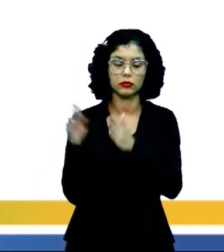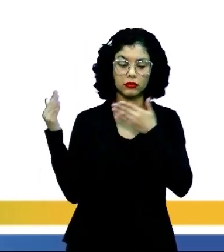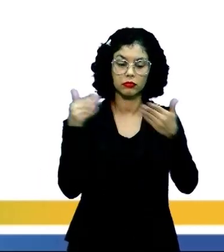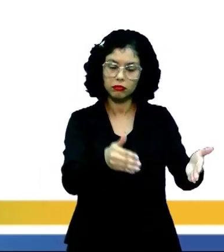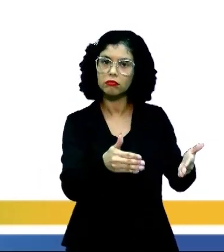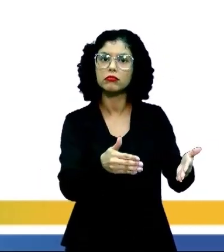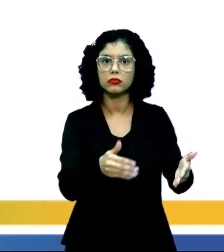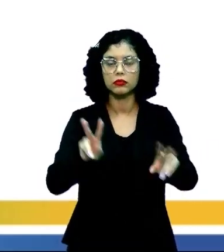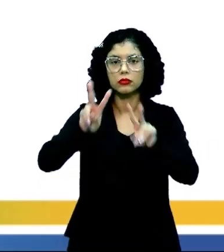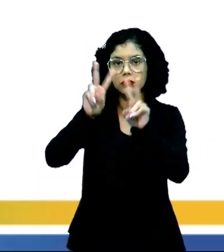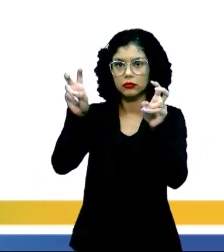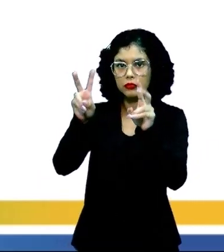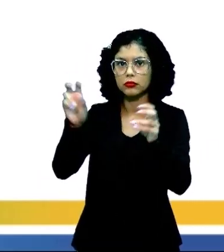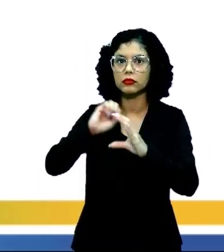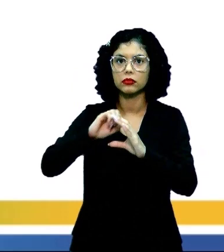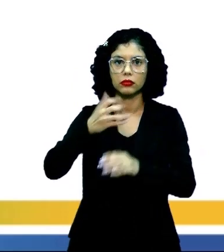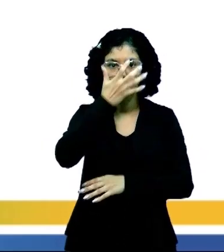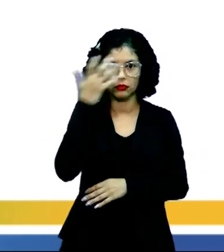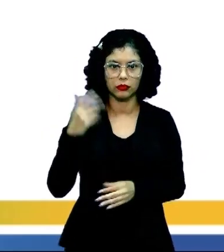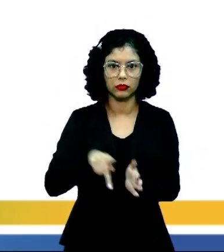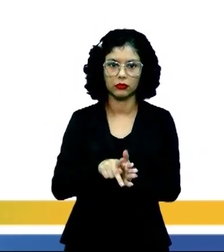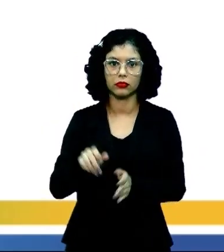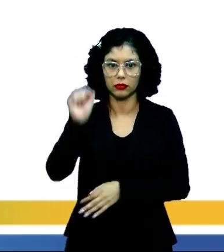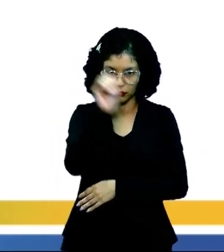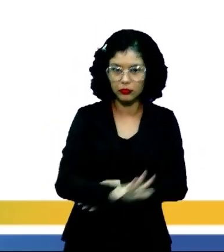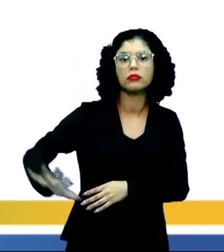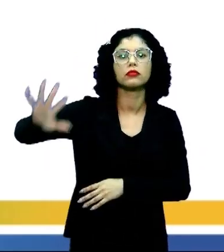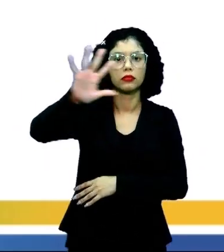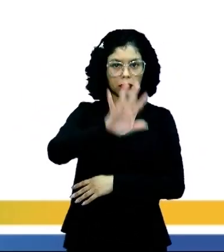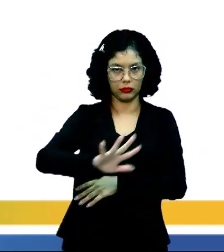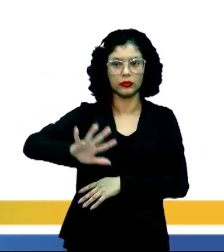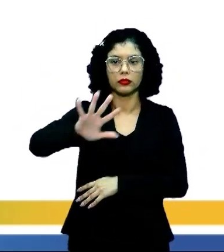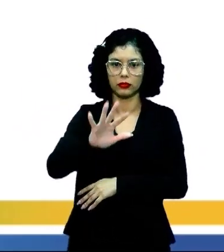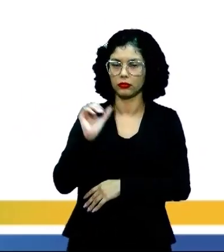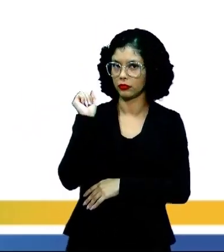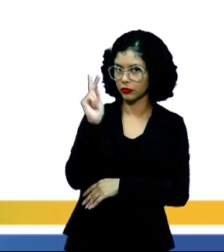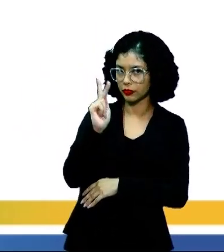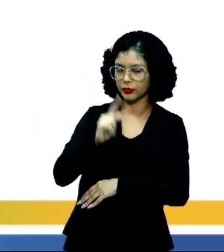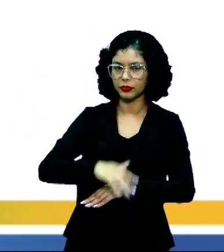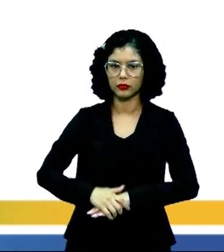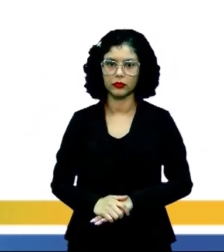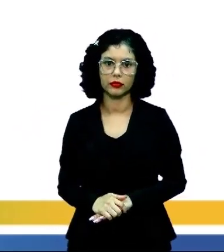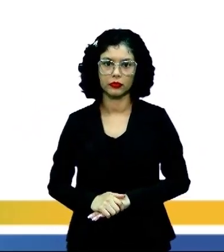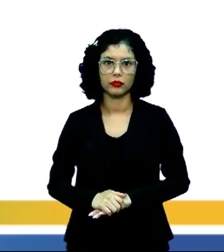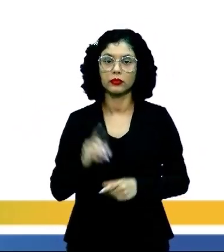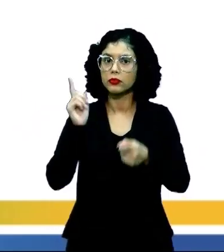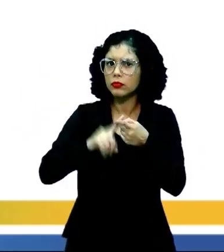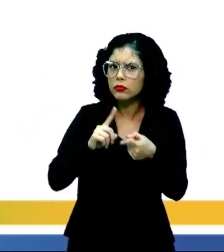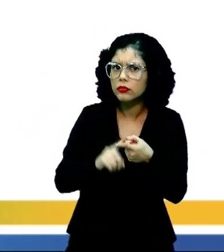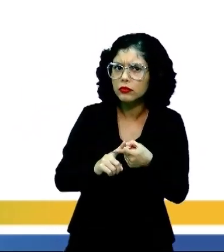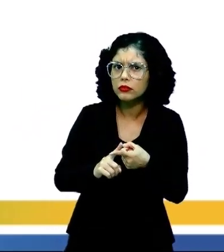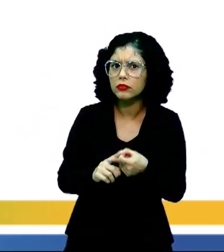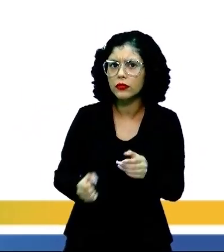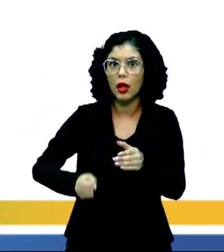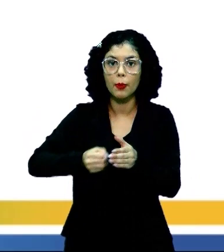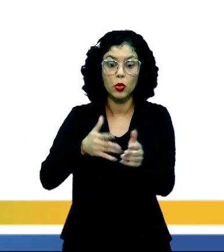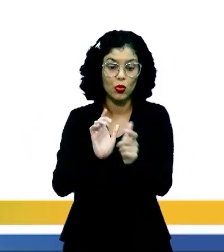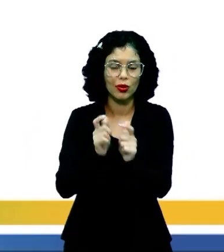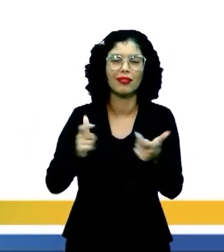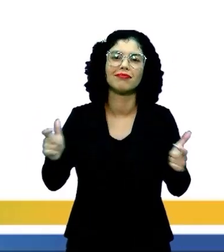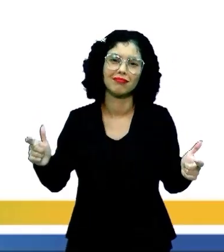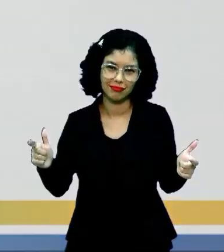Então, ele é um tema de caráter universal, tá certo? universal, porque é muito